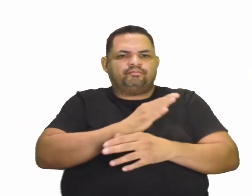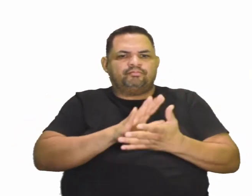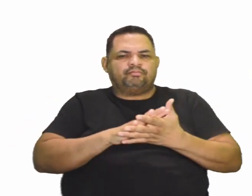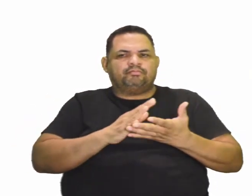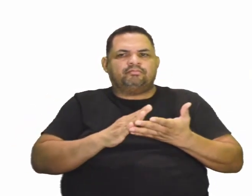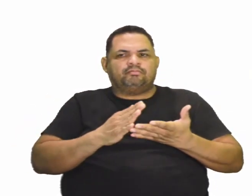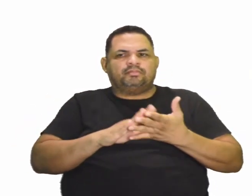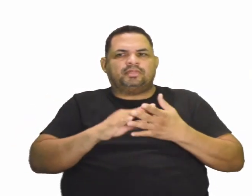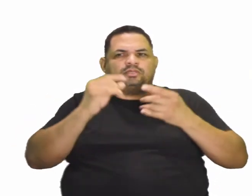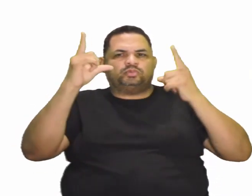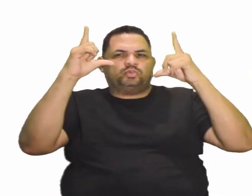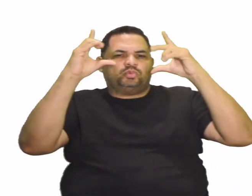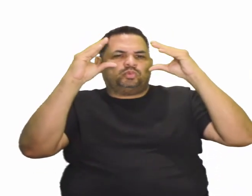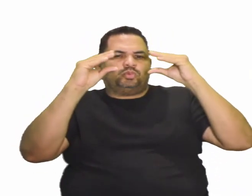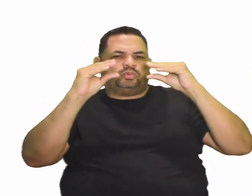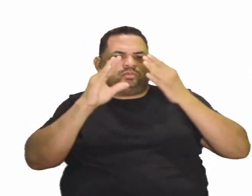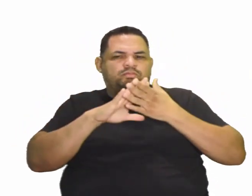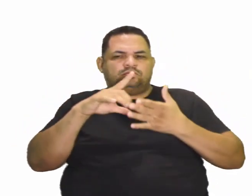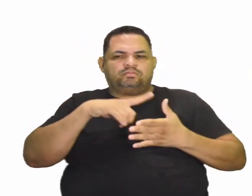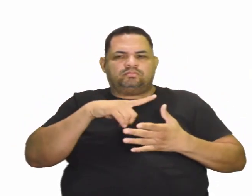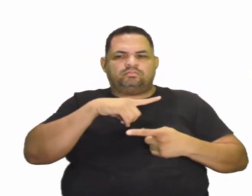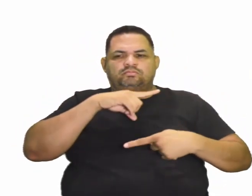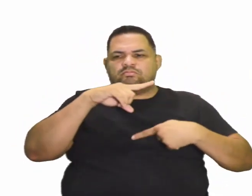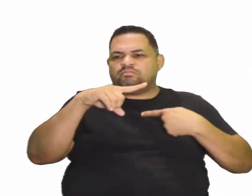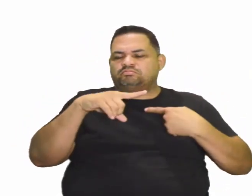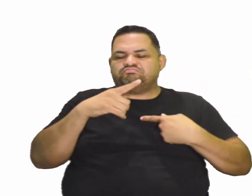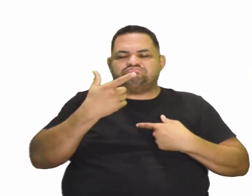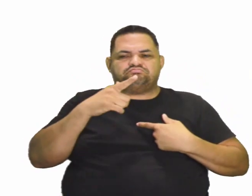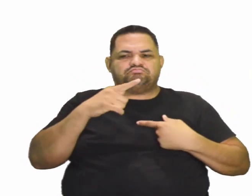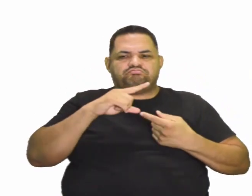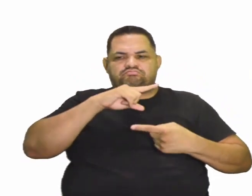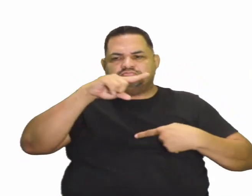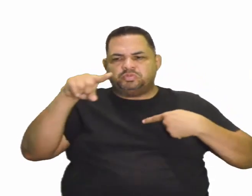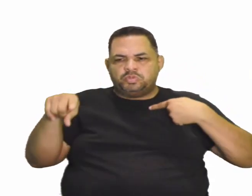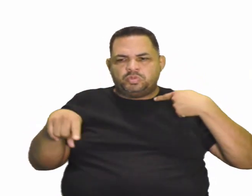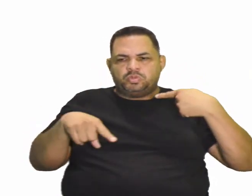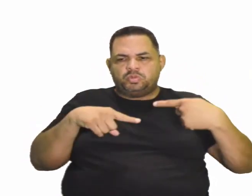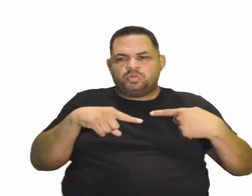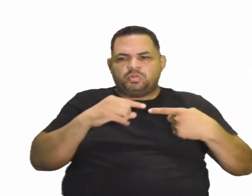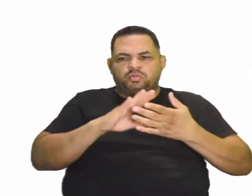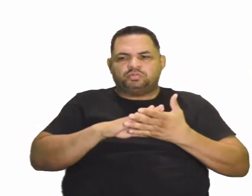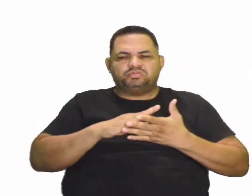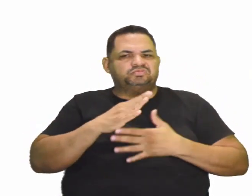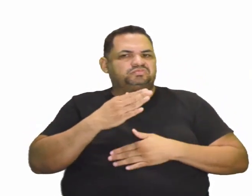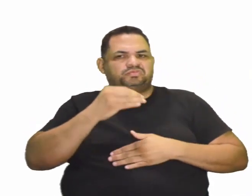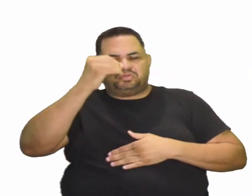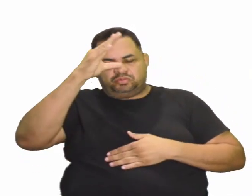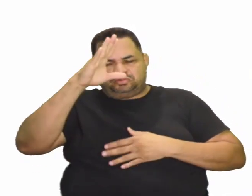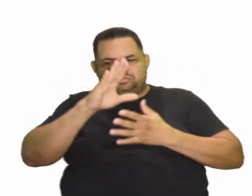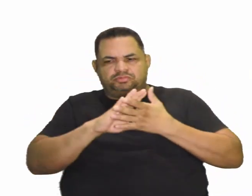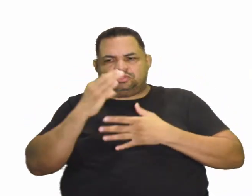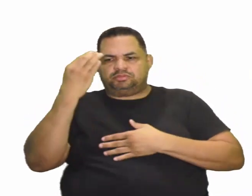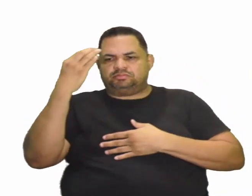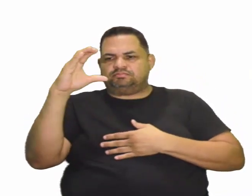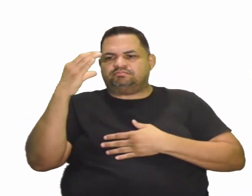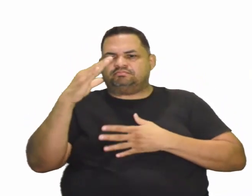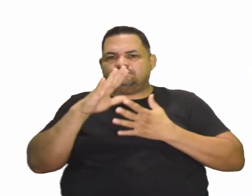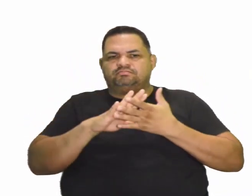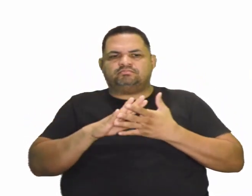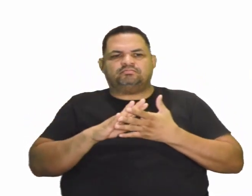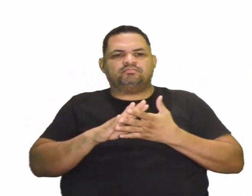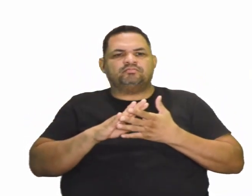não havia, então, foco no conhecimento, na ciência. Então,